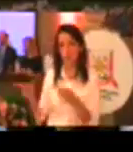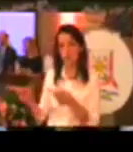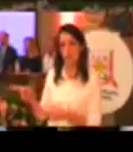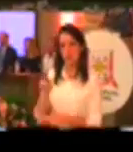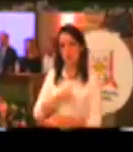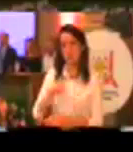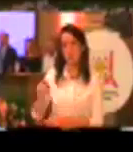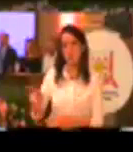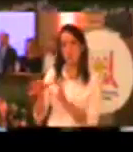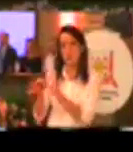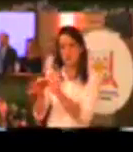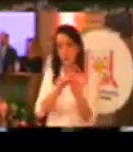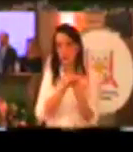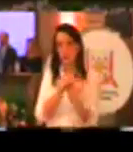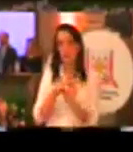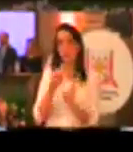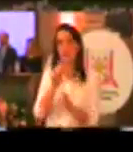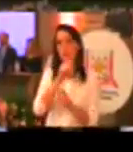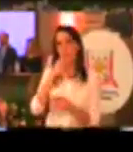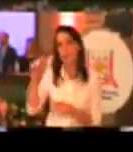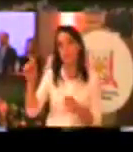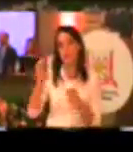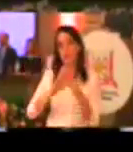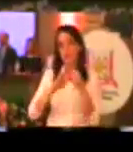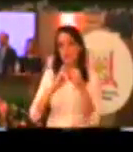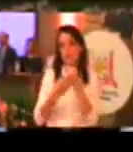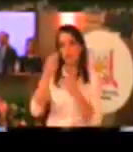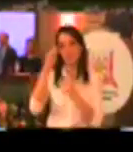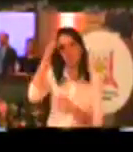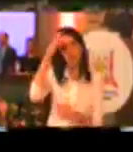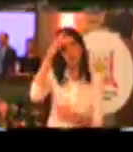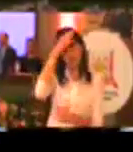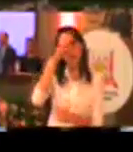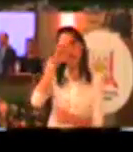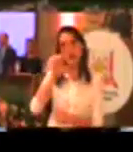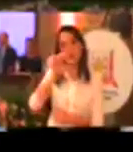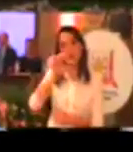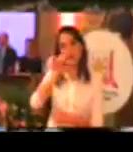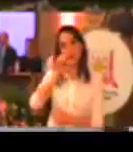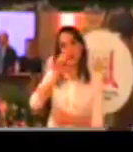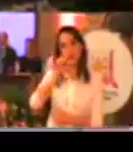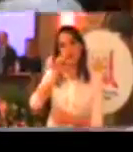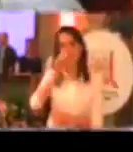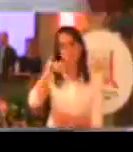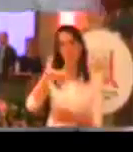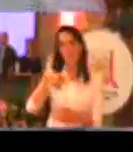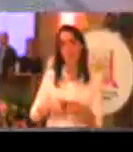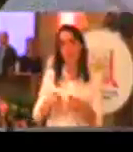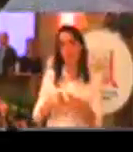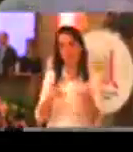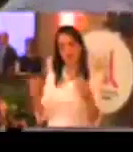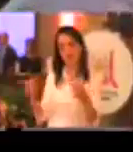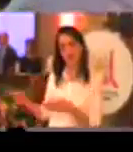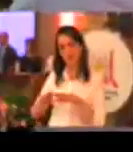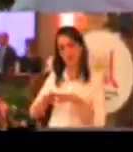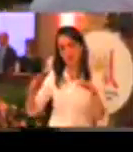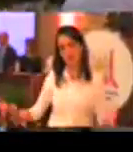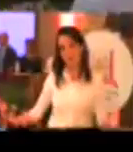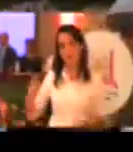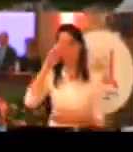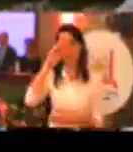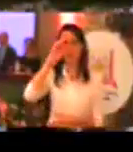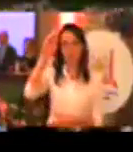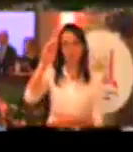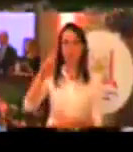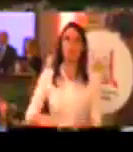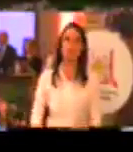Convidamos o presidente da União das Associações de Bairros de Criciúma, Edson Luiz do Nascimento Paiol, também para vir e compor a mesa de honra. Por